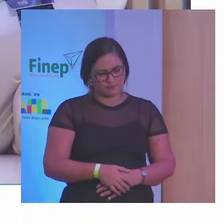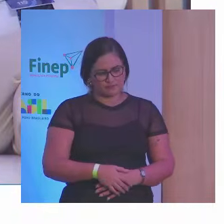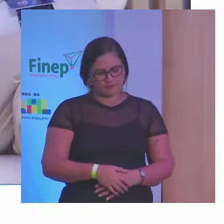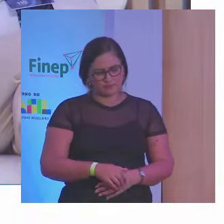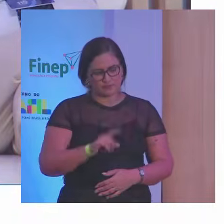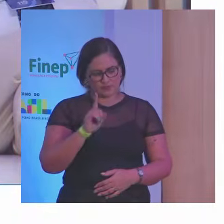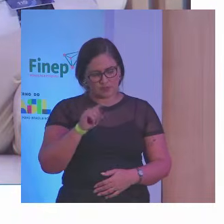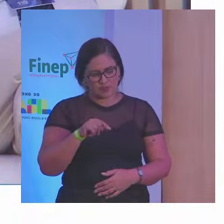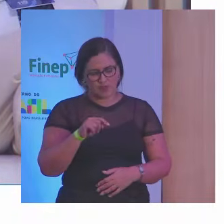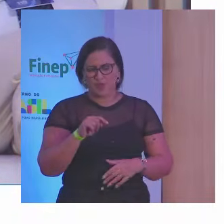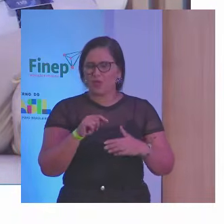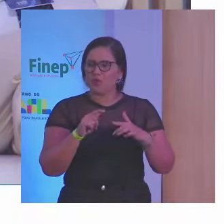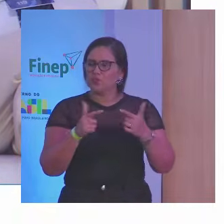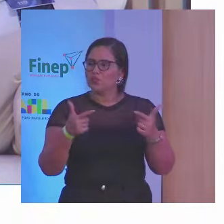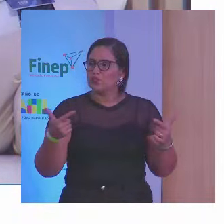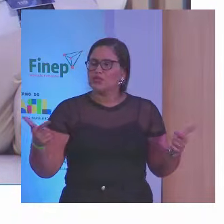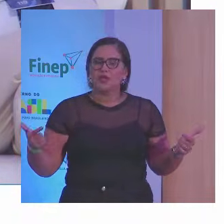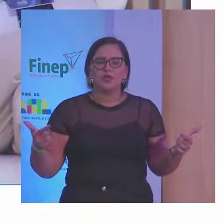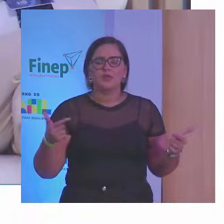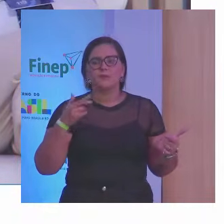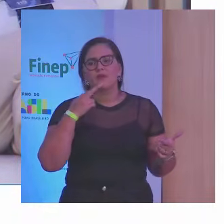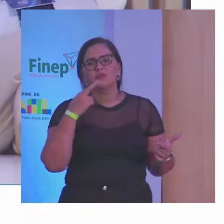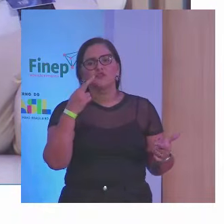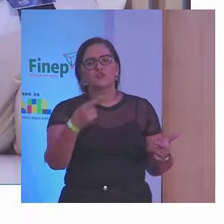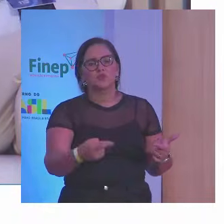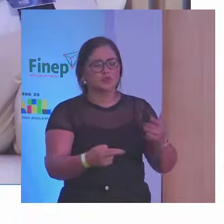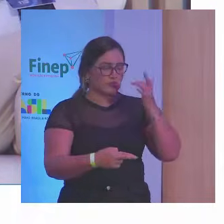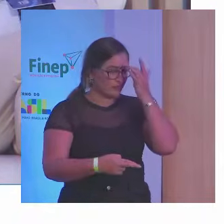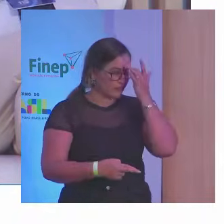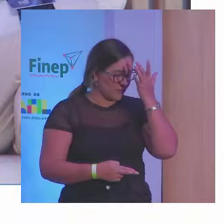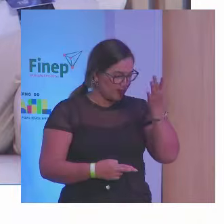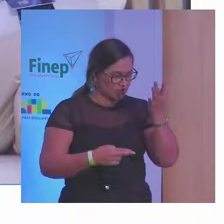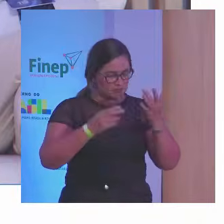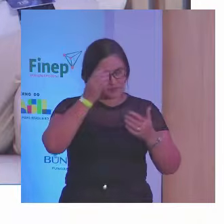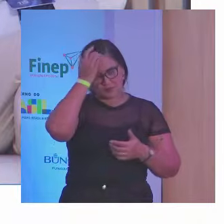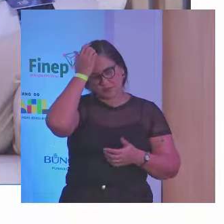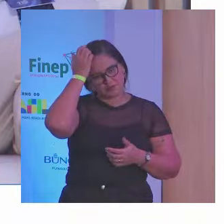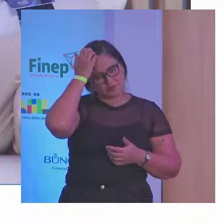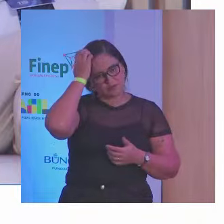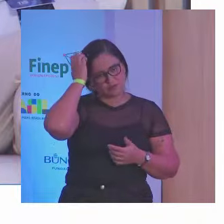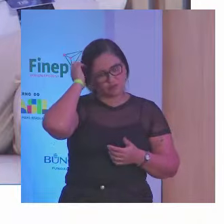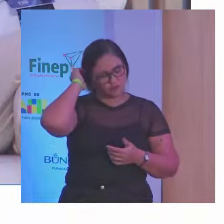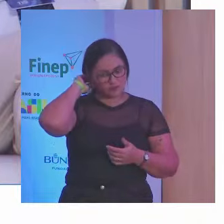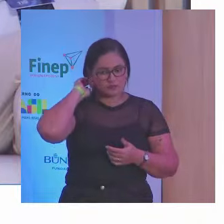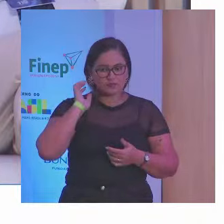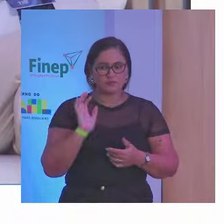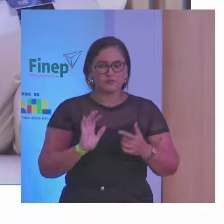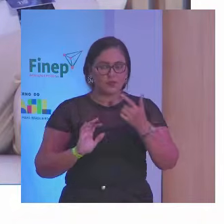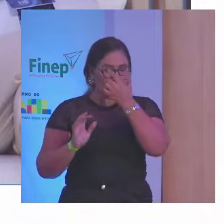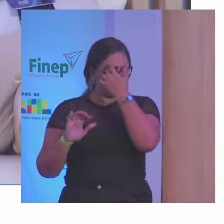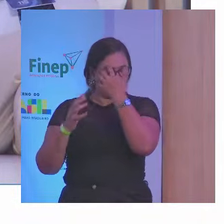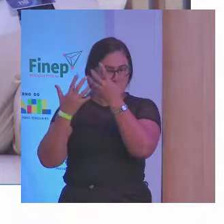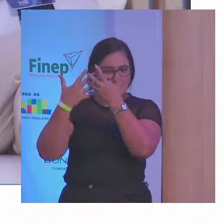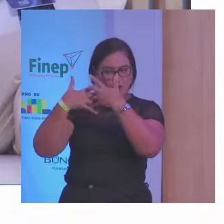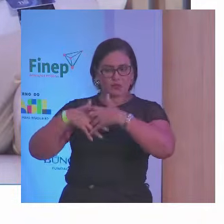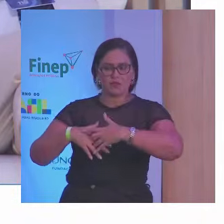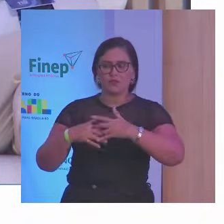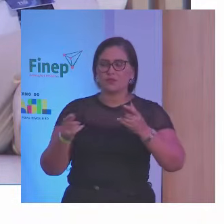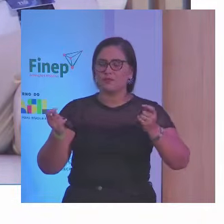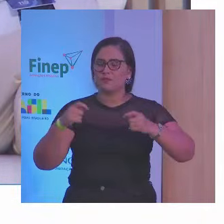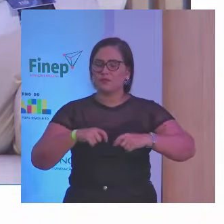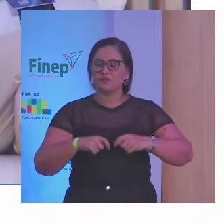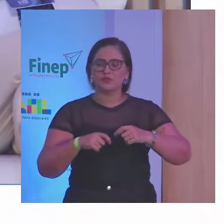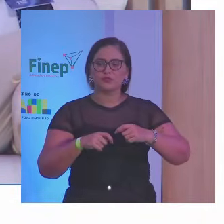um dilema, né? Não tem uma resposta fácil, né? Pela lógica, a gente poderia, do ponto de